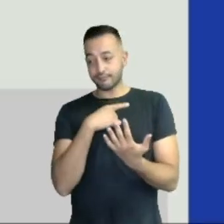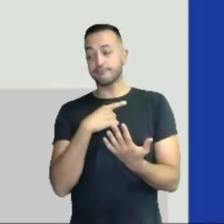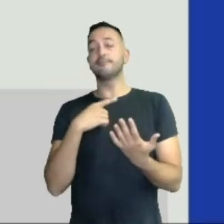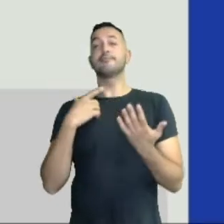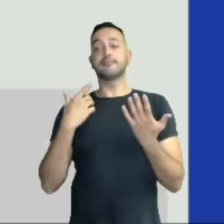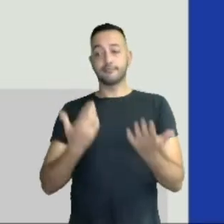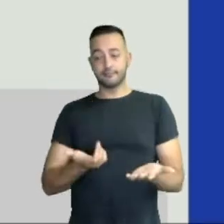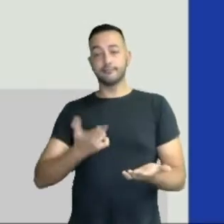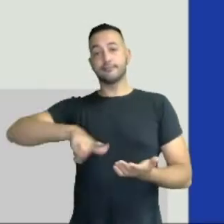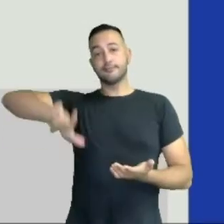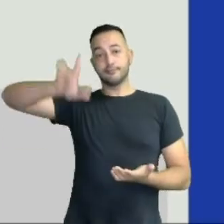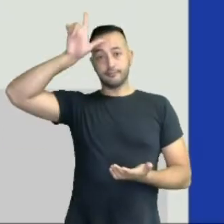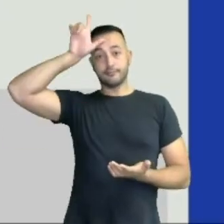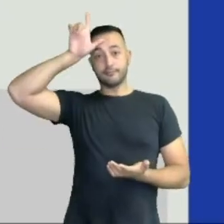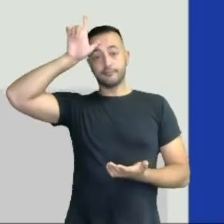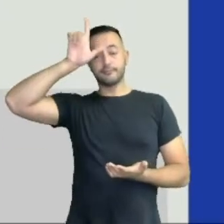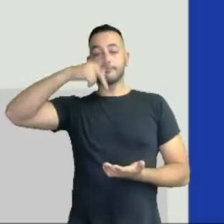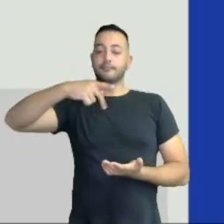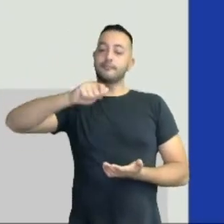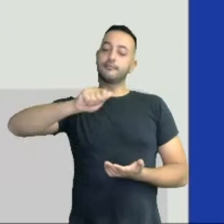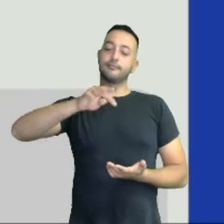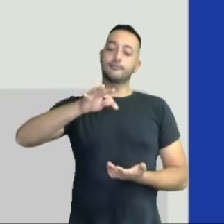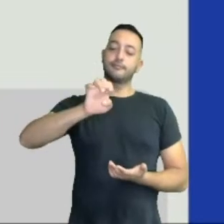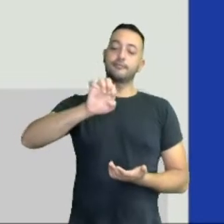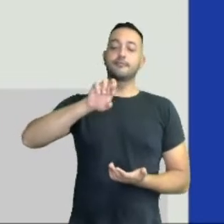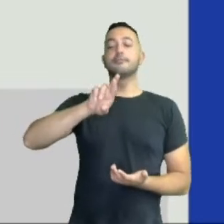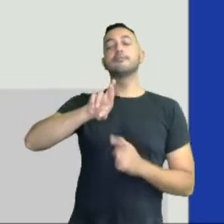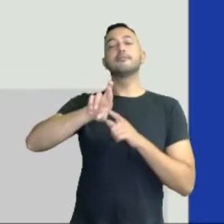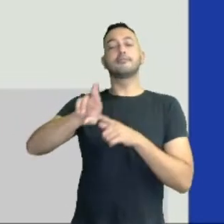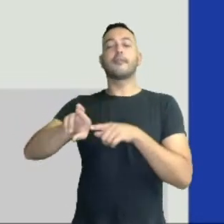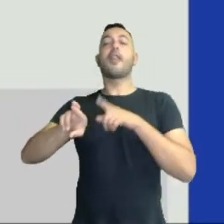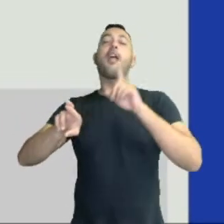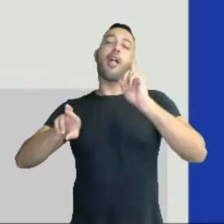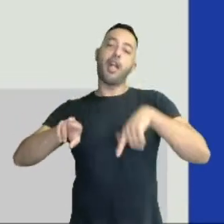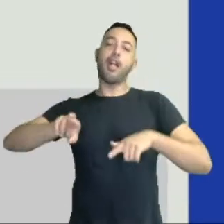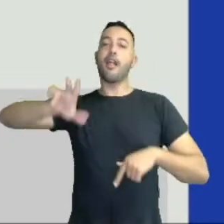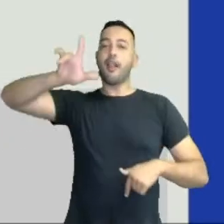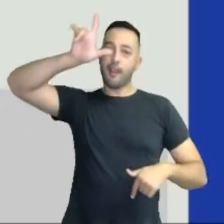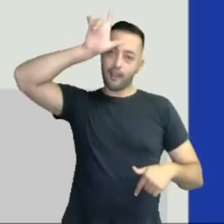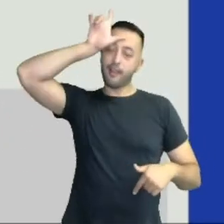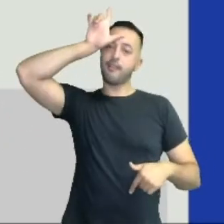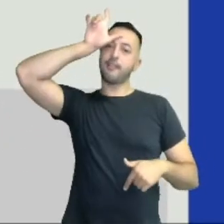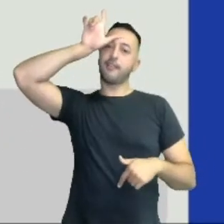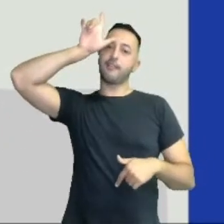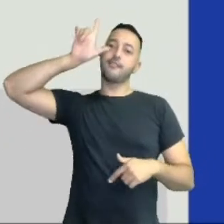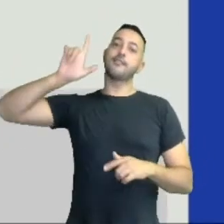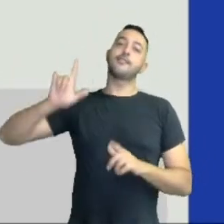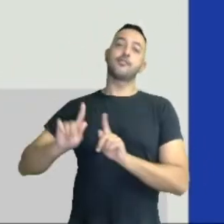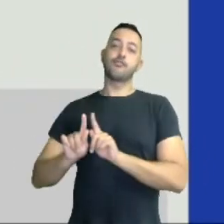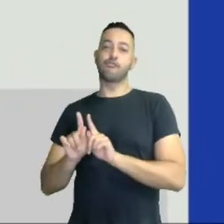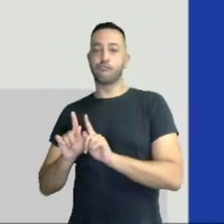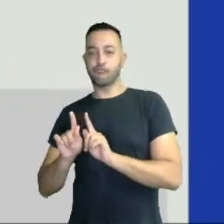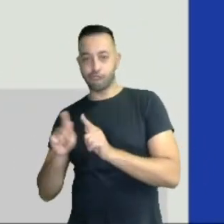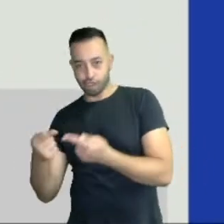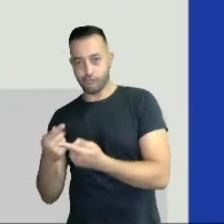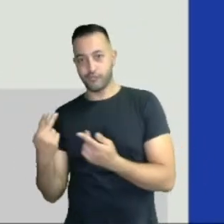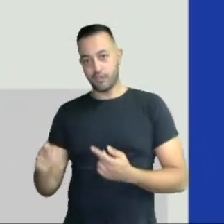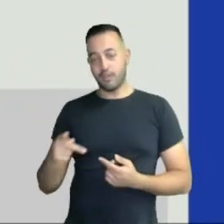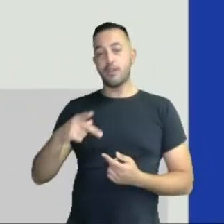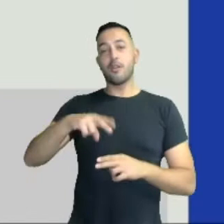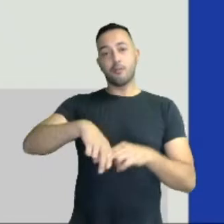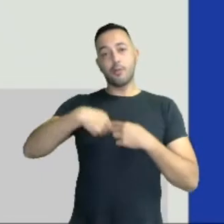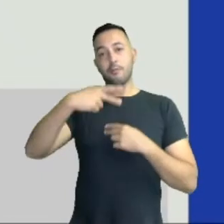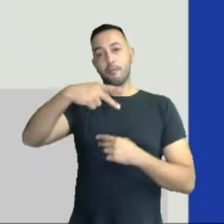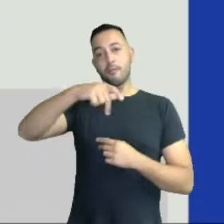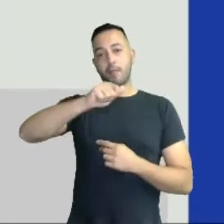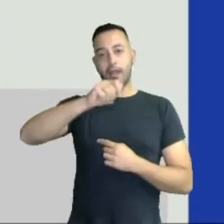como líder o pater. O pater é quem era o líder nos gênos. Por isso que o pater,